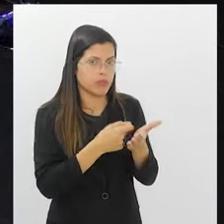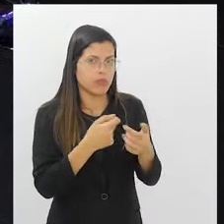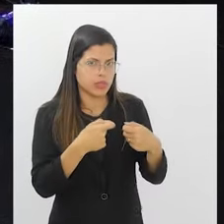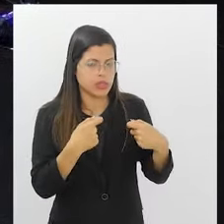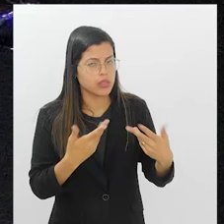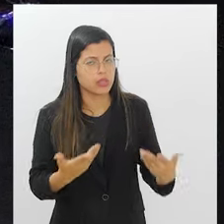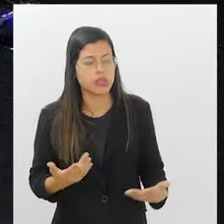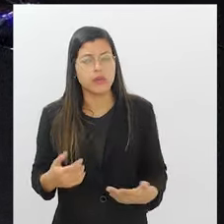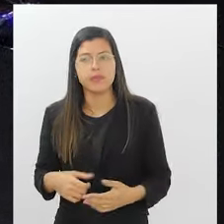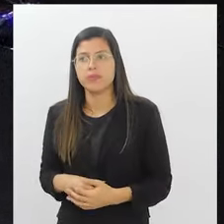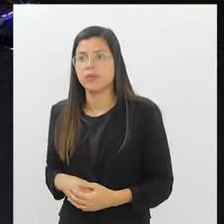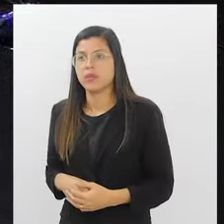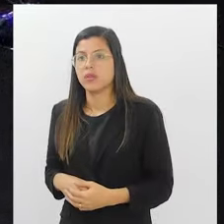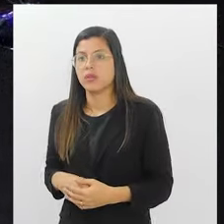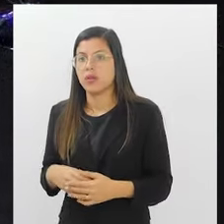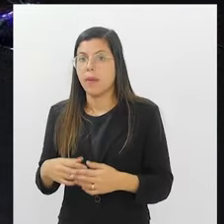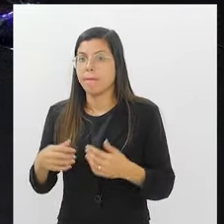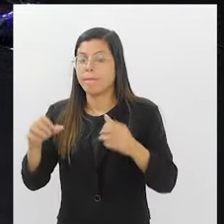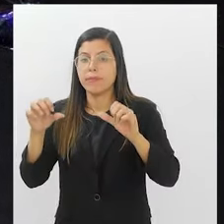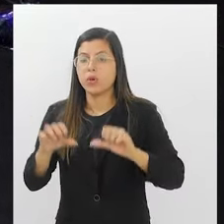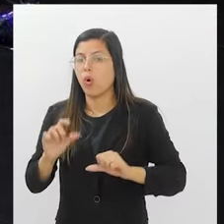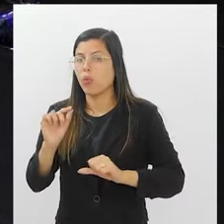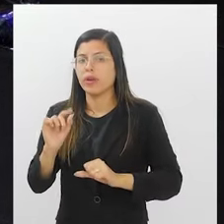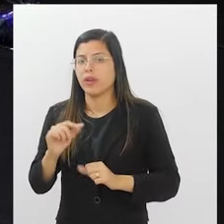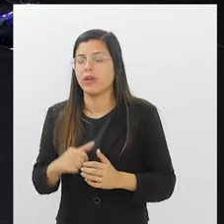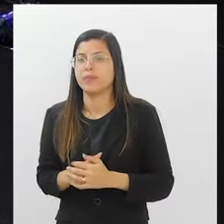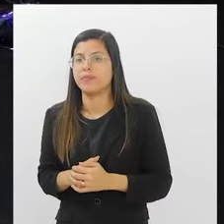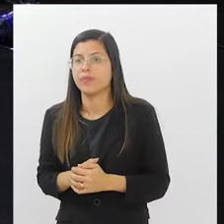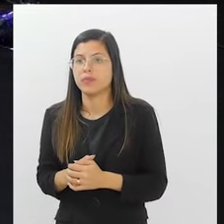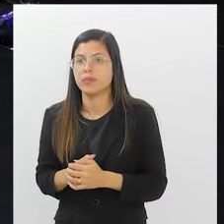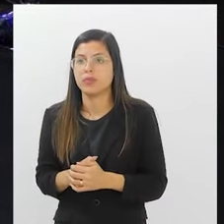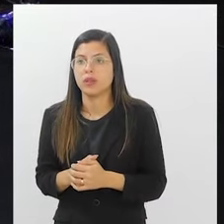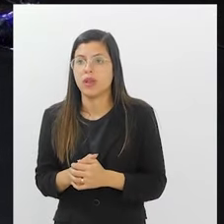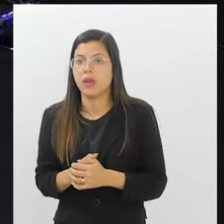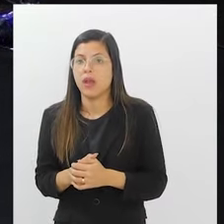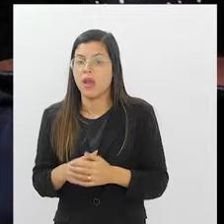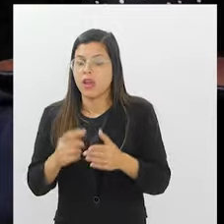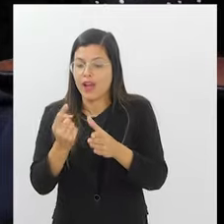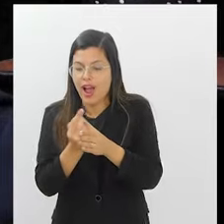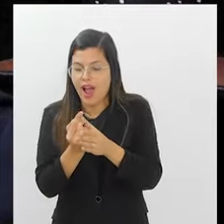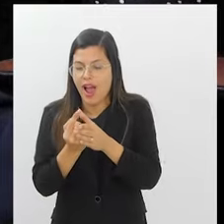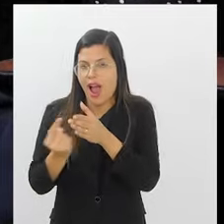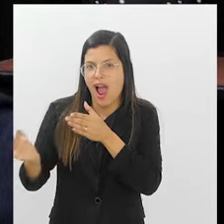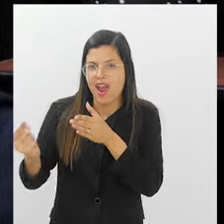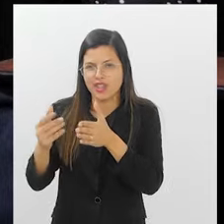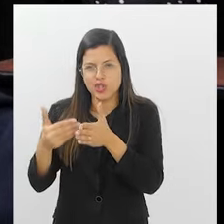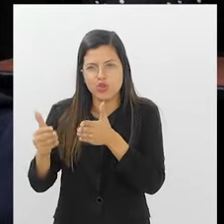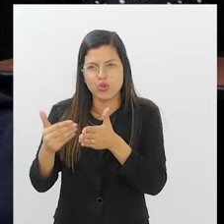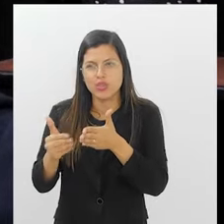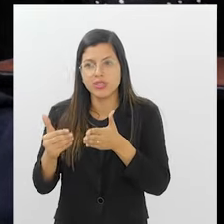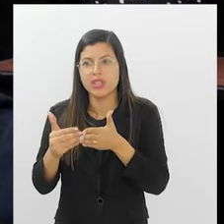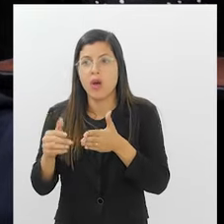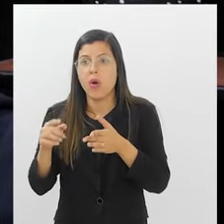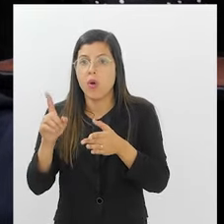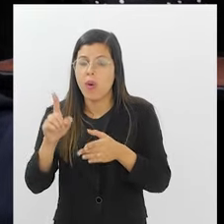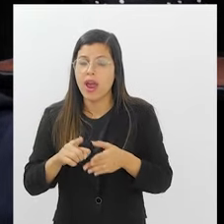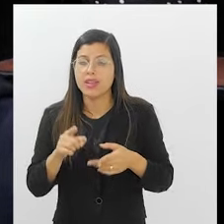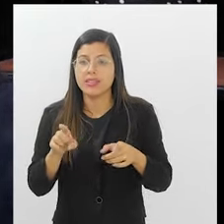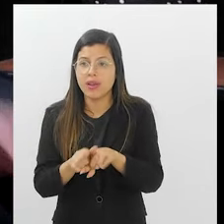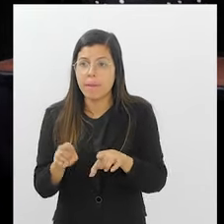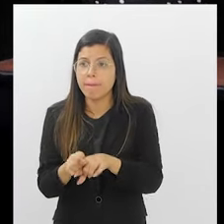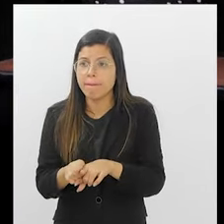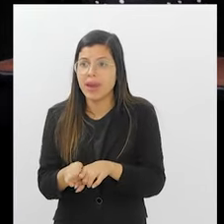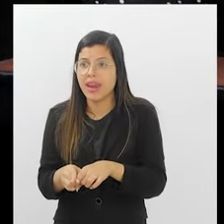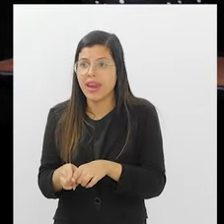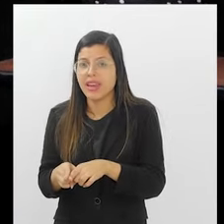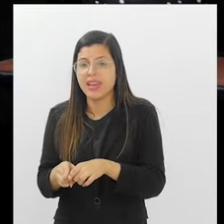latentes. Né? Porque muito pior que a exclusão é a reclusão. Você pegar uma criança,